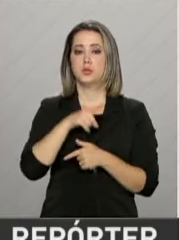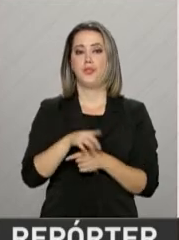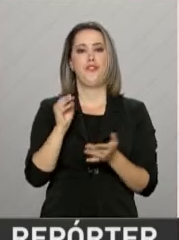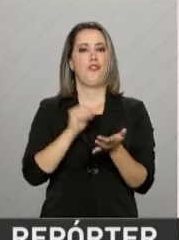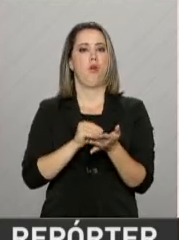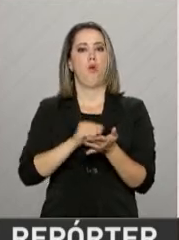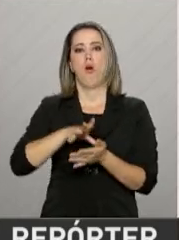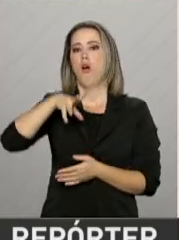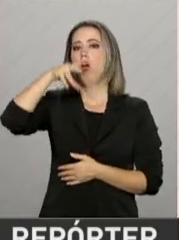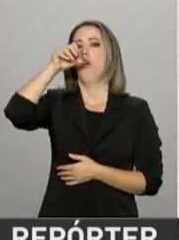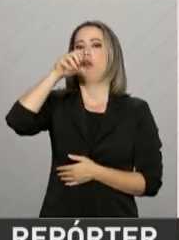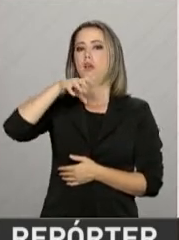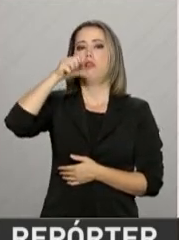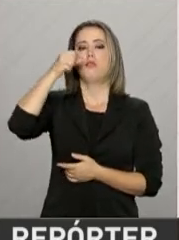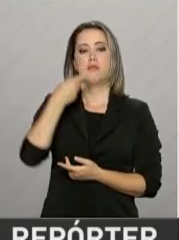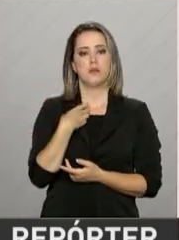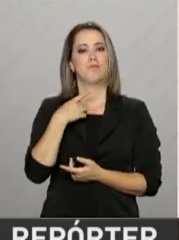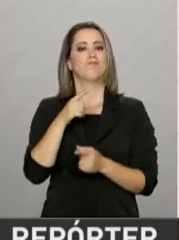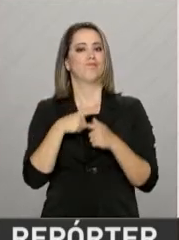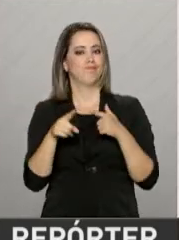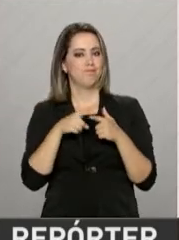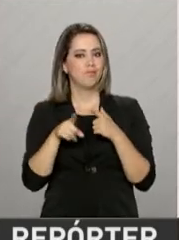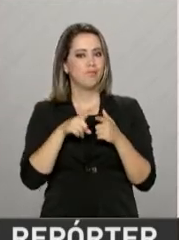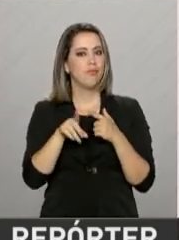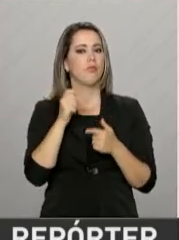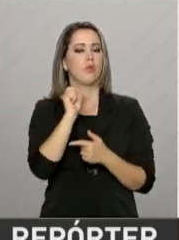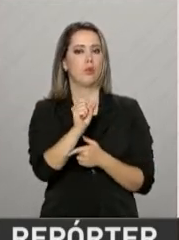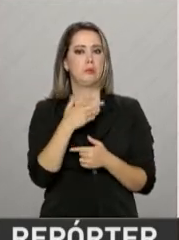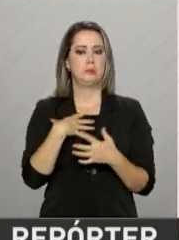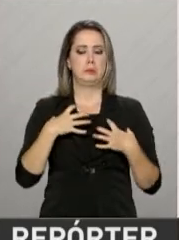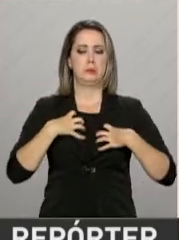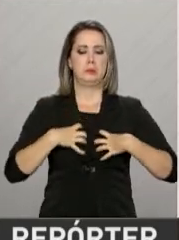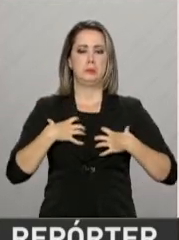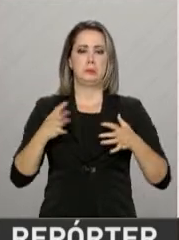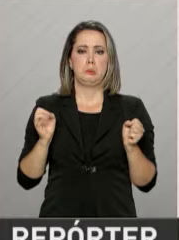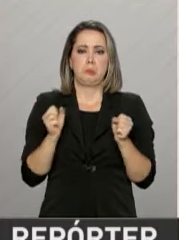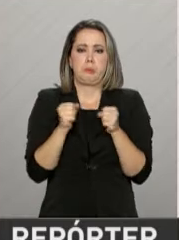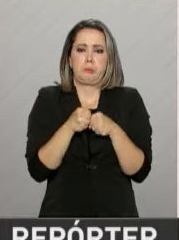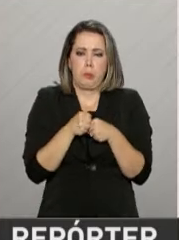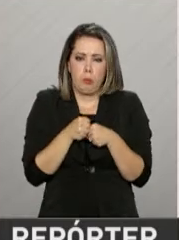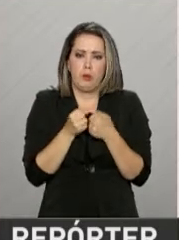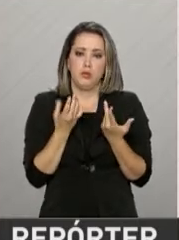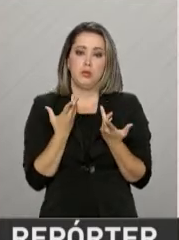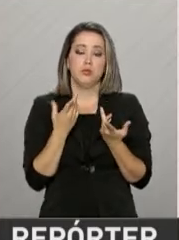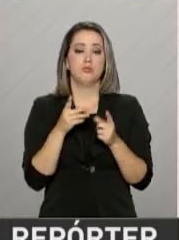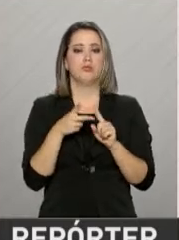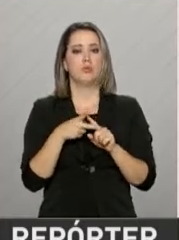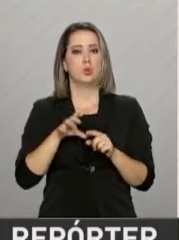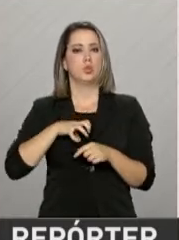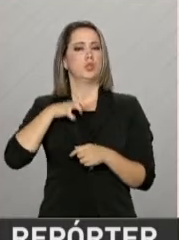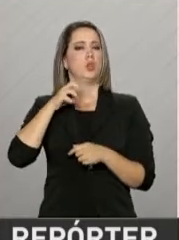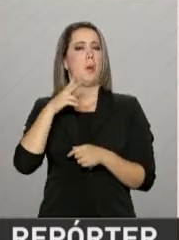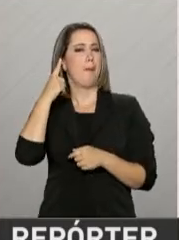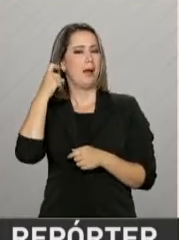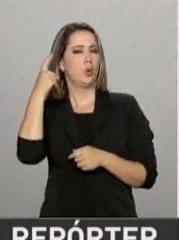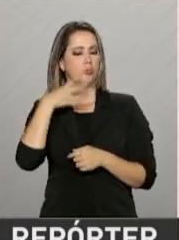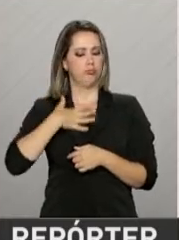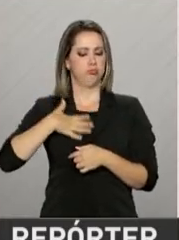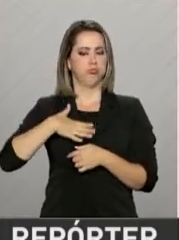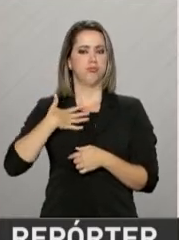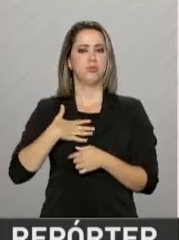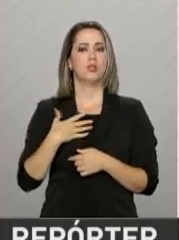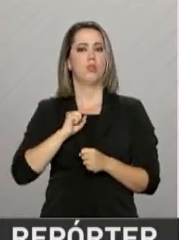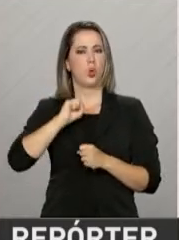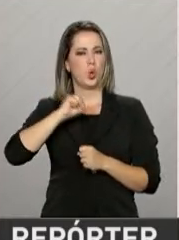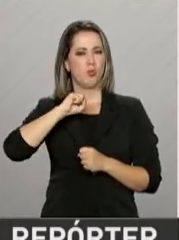falta de ar ou dificuldade para respirar sensação de peito apertado o peito pesado chiado no peito e tosse a